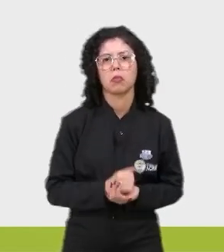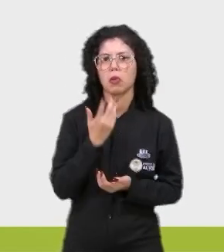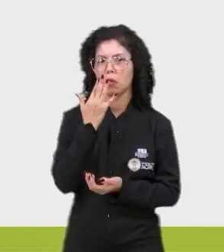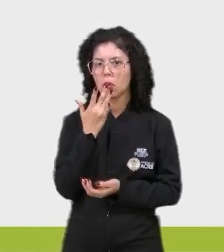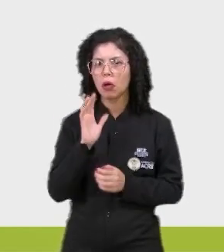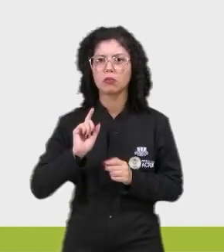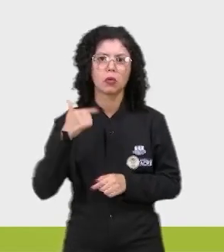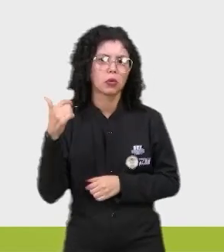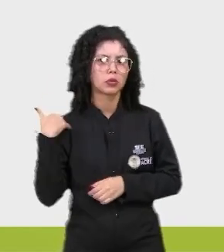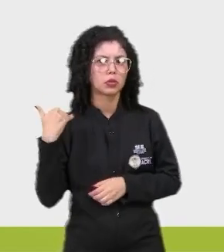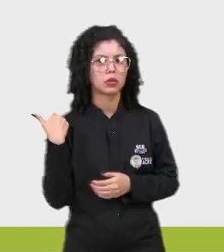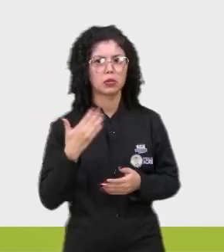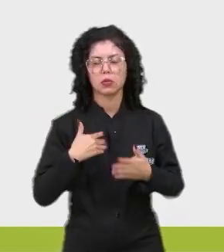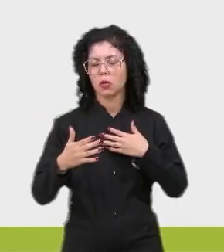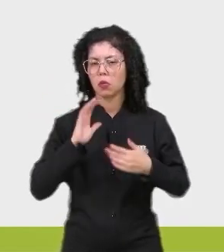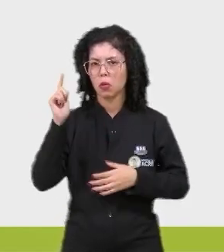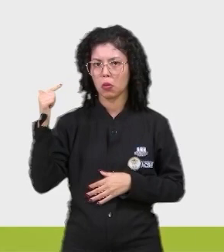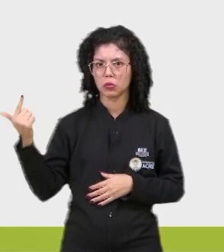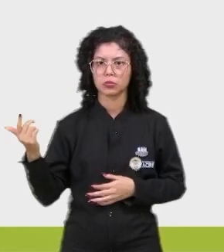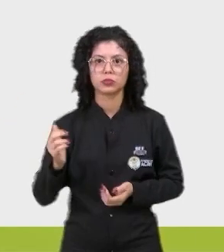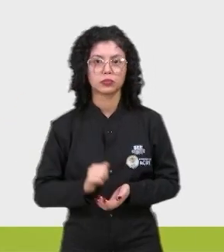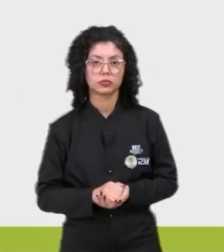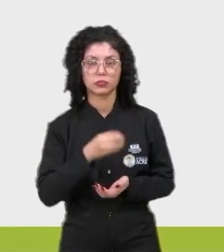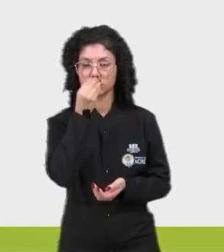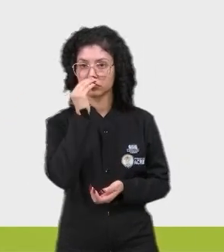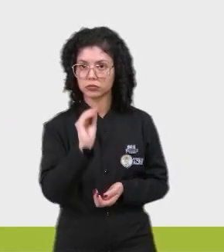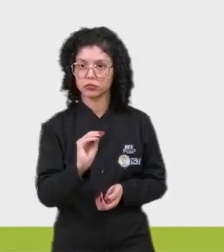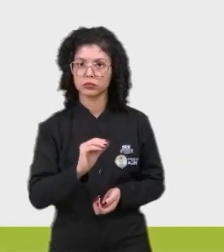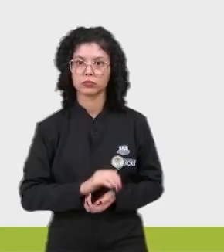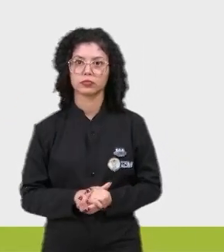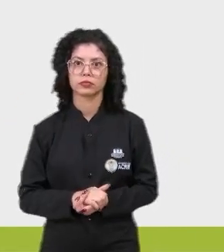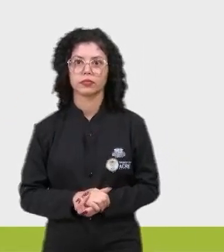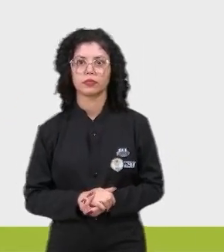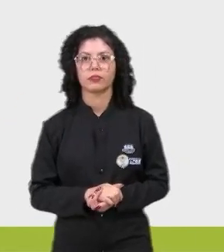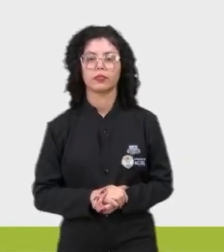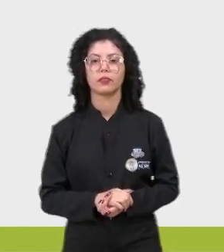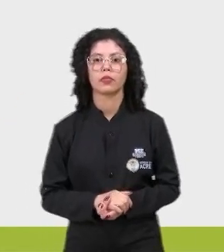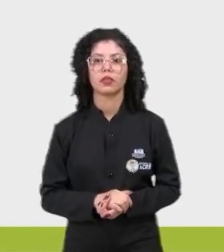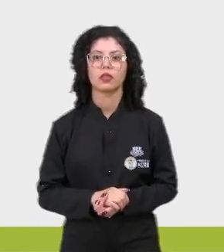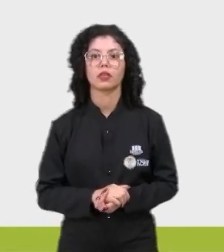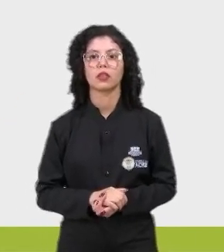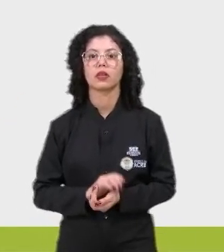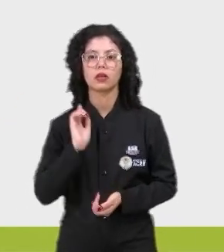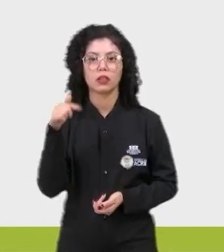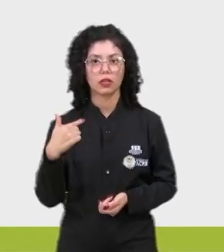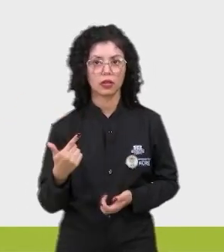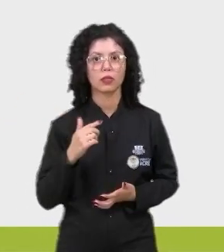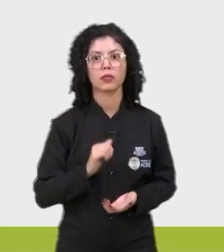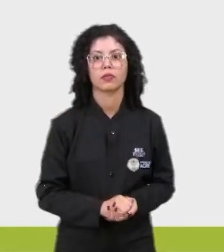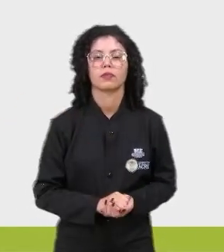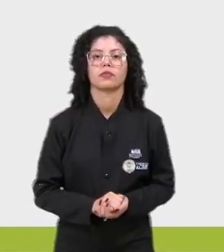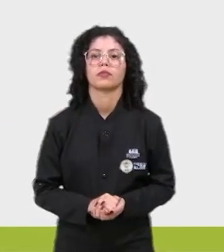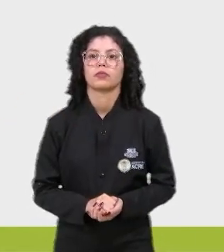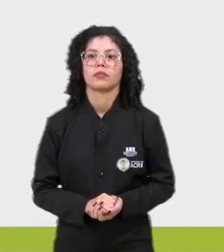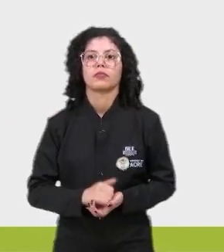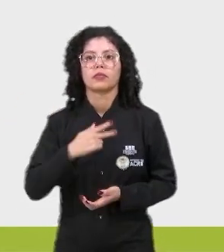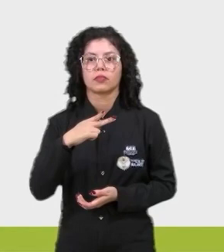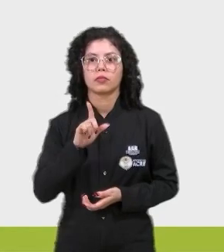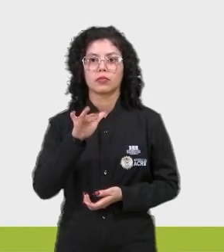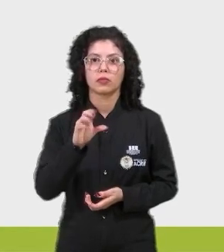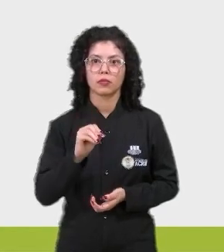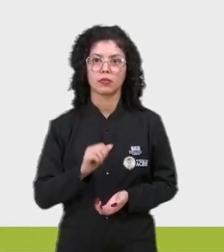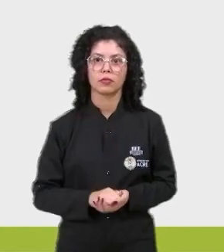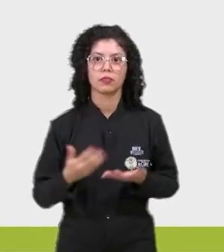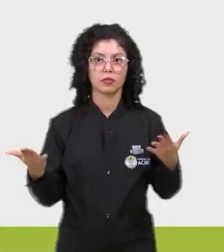sexo, cor, idade e quaisquer outras formas de discriminação. Próxima citação de Paulo Freire.